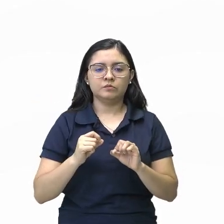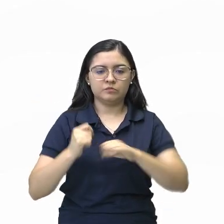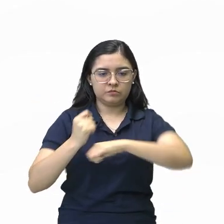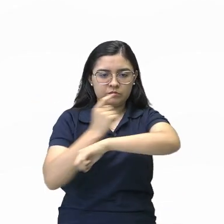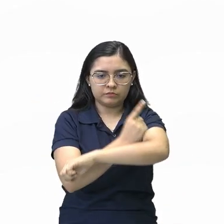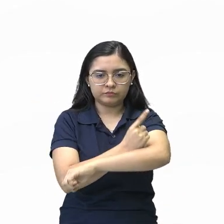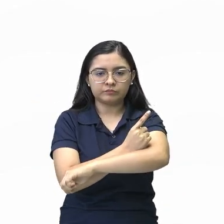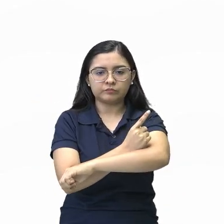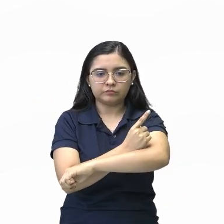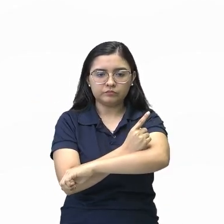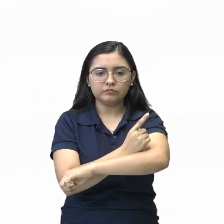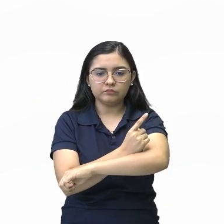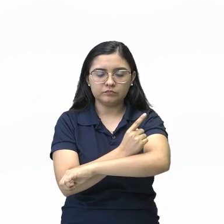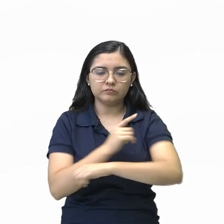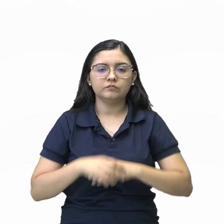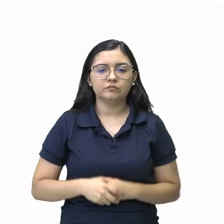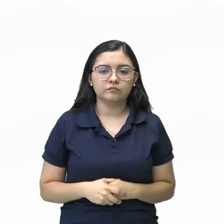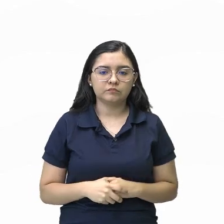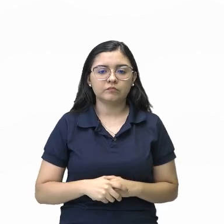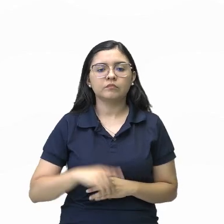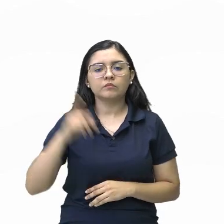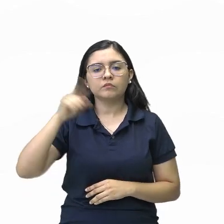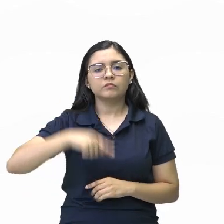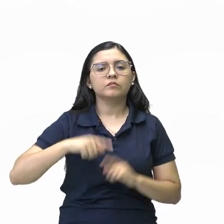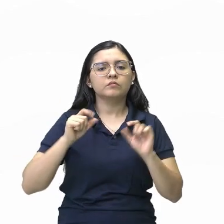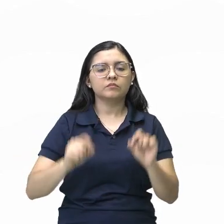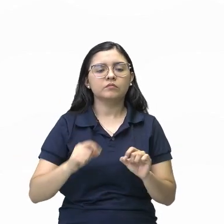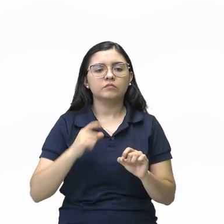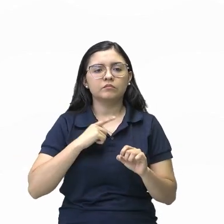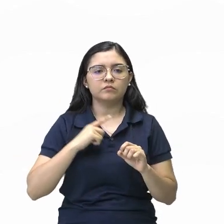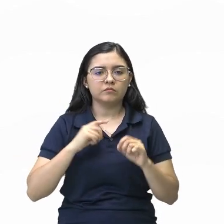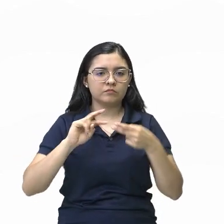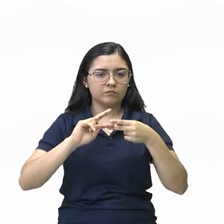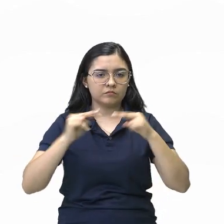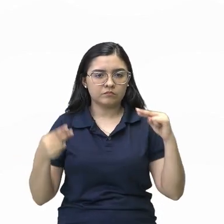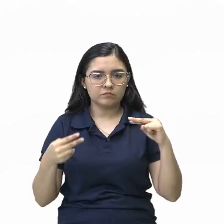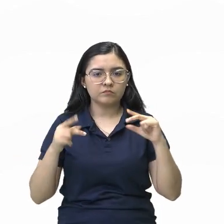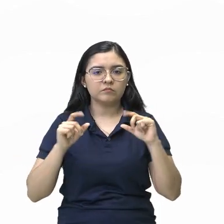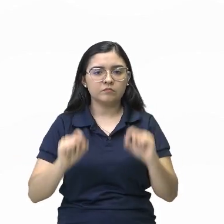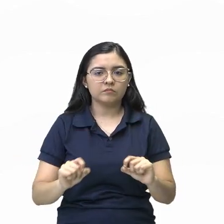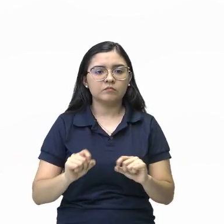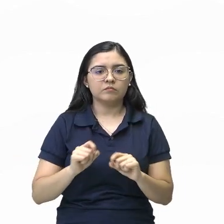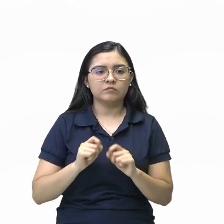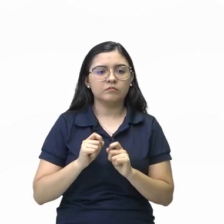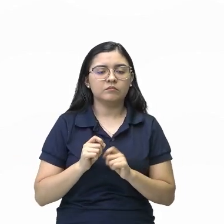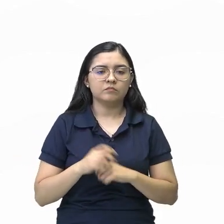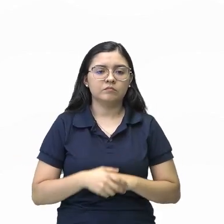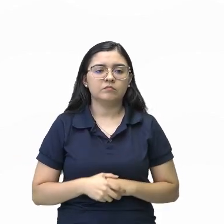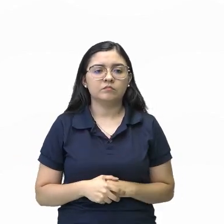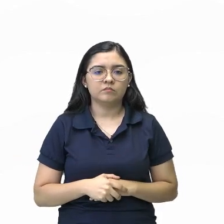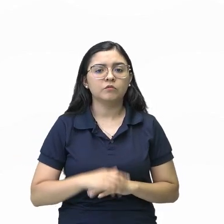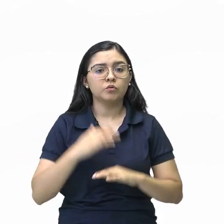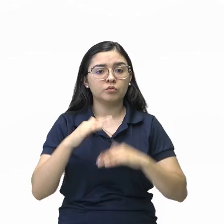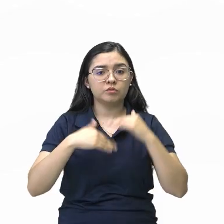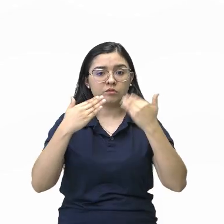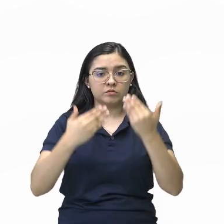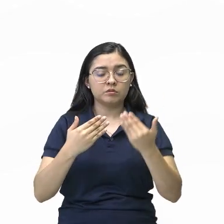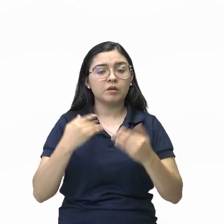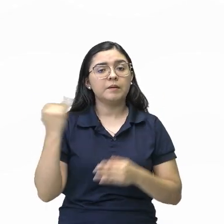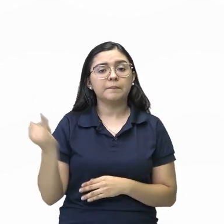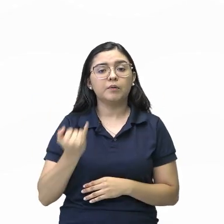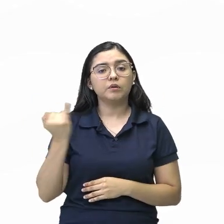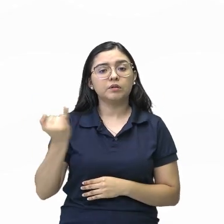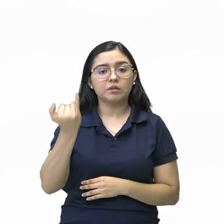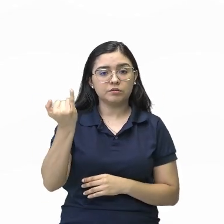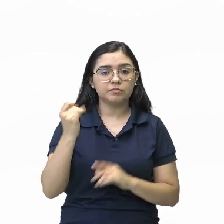a Evo-Devo, cujo papel dos genes regulatórios no desenvolvimento são